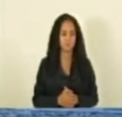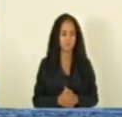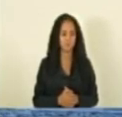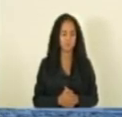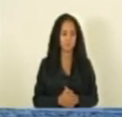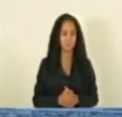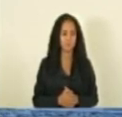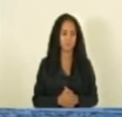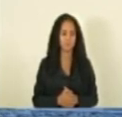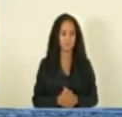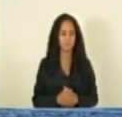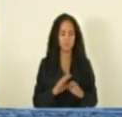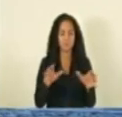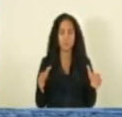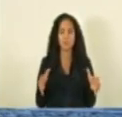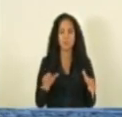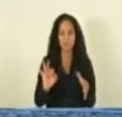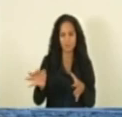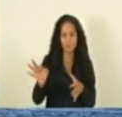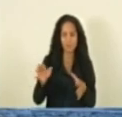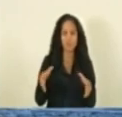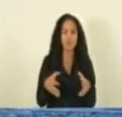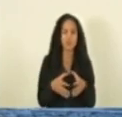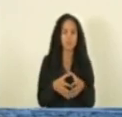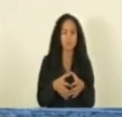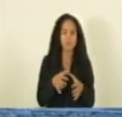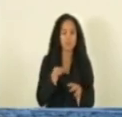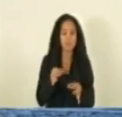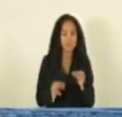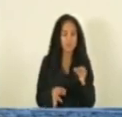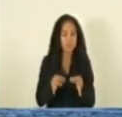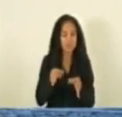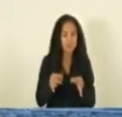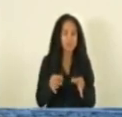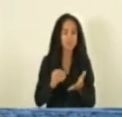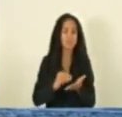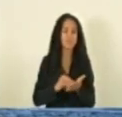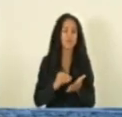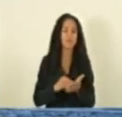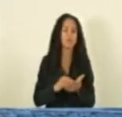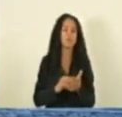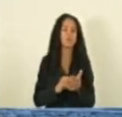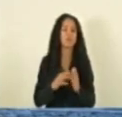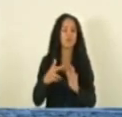Verdade. A Comissão de Justiça, deputado Gandini, para a redação final.